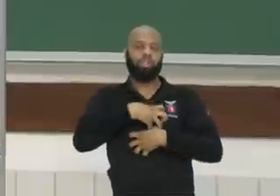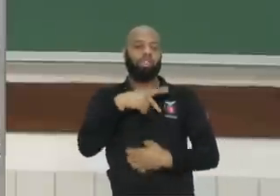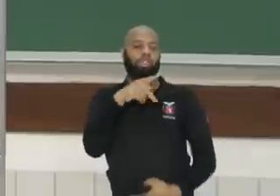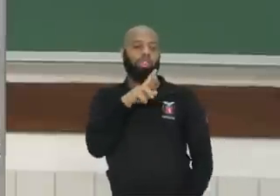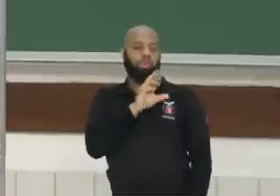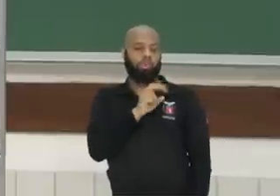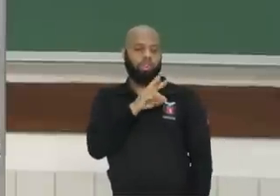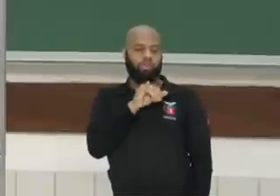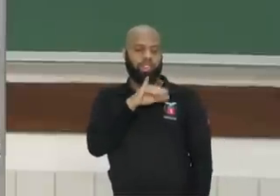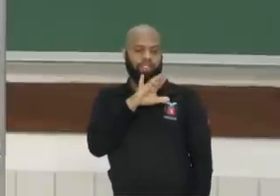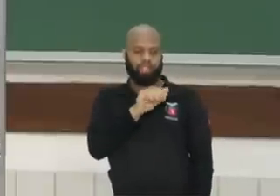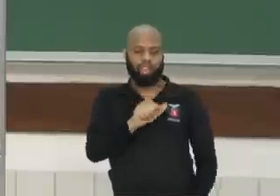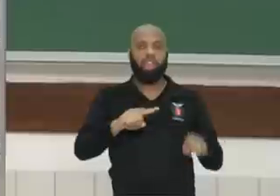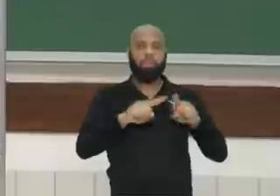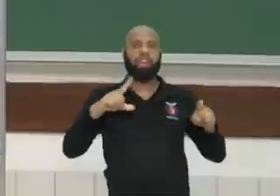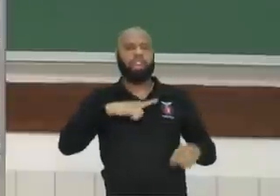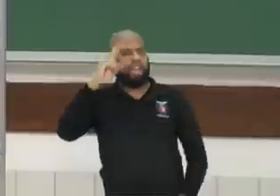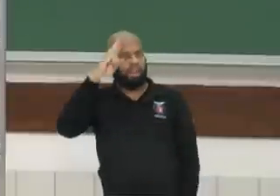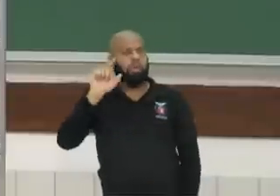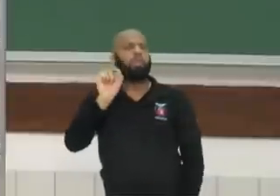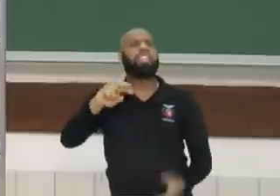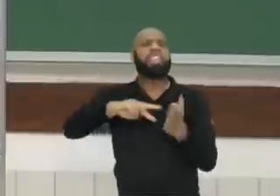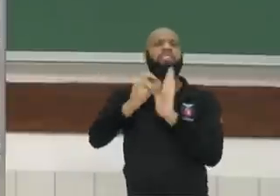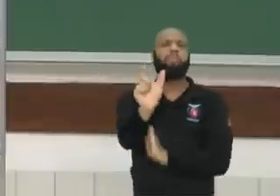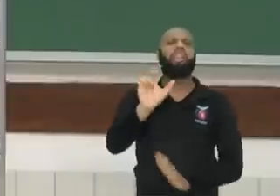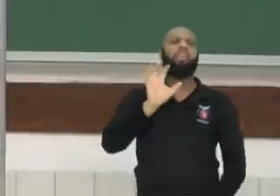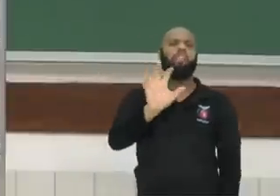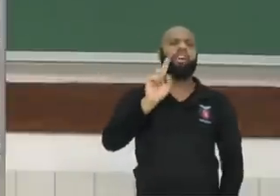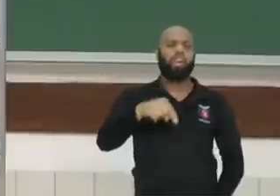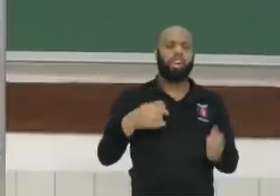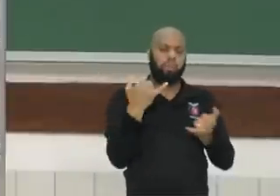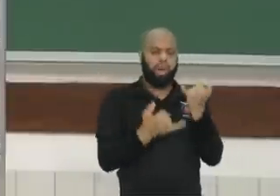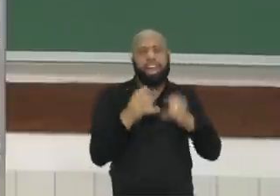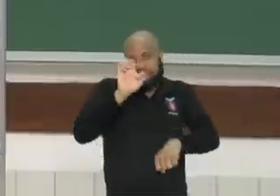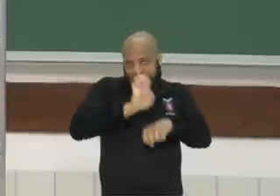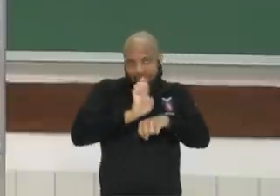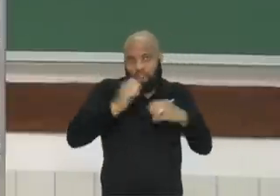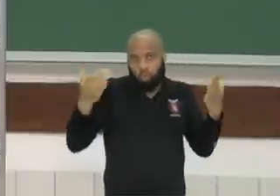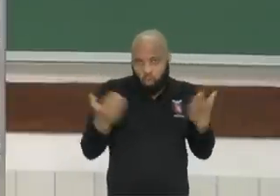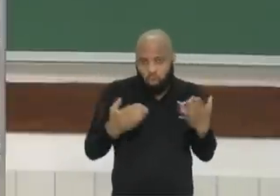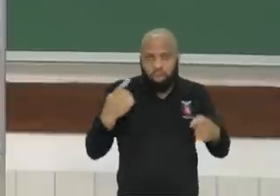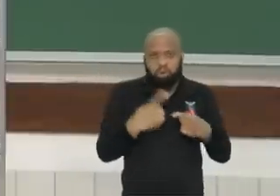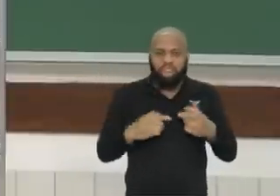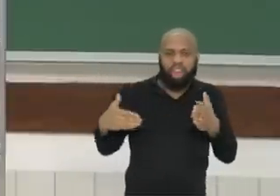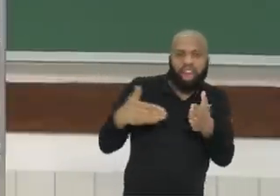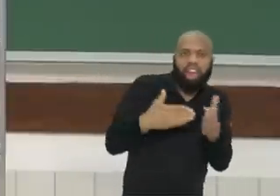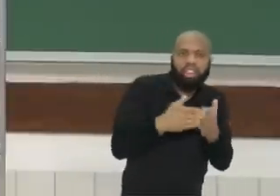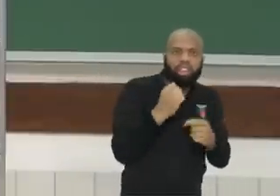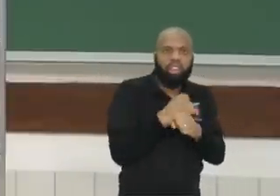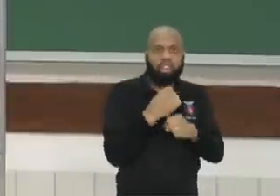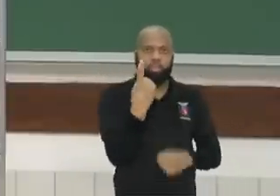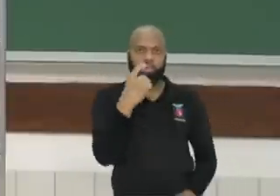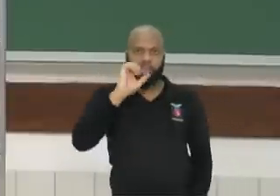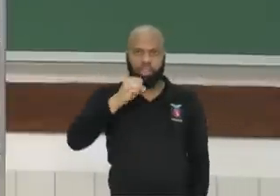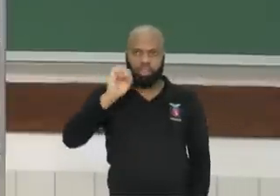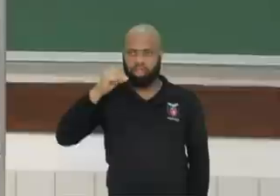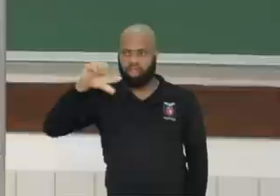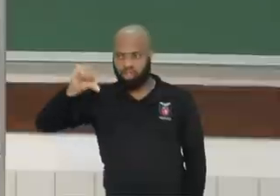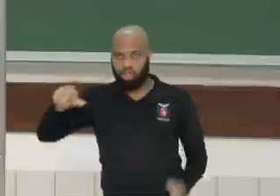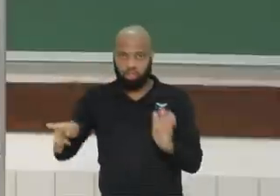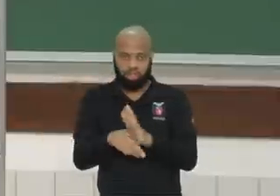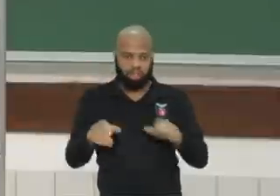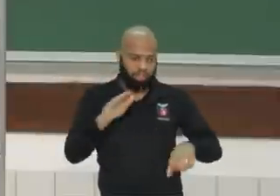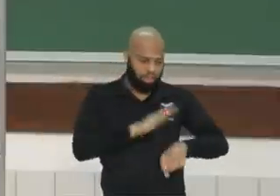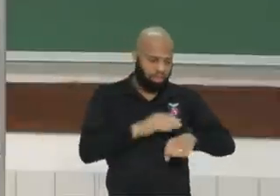província. Lembrando vocês que província pode ser um sinônimo de estado, né? Até 1889, na proclamação